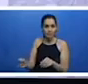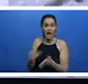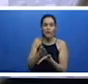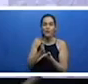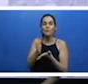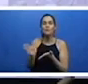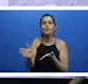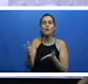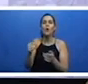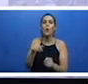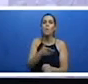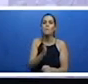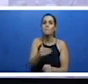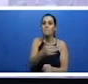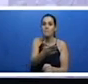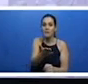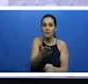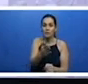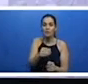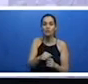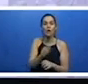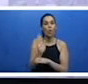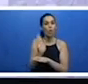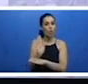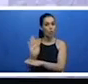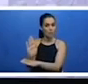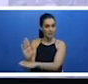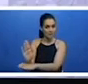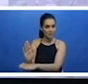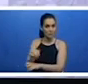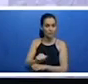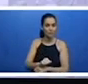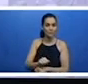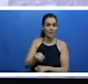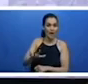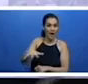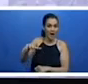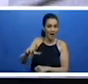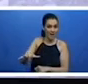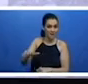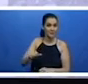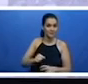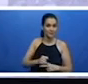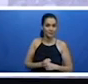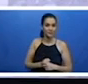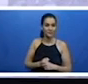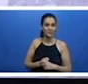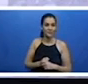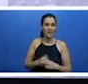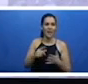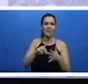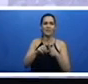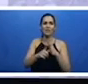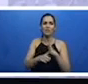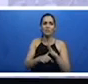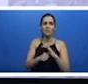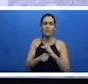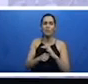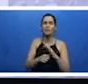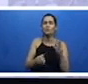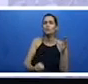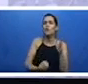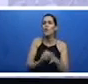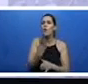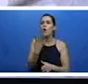que atualmente nós temos o tubarão, a raia e o cação. Depois, com o surgimento de uma bexiga natatória,